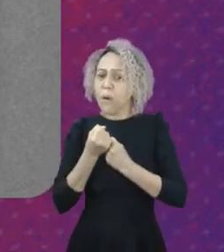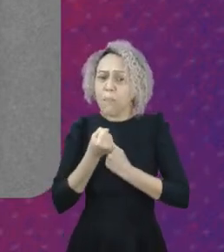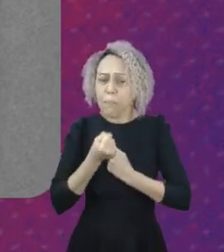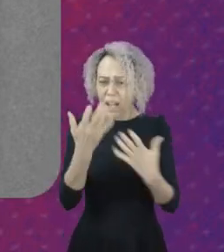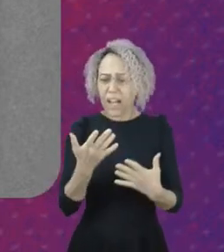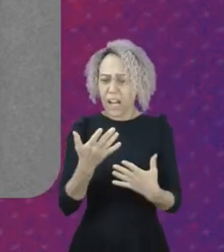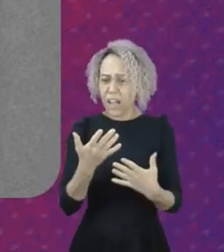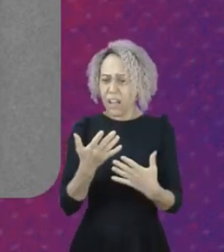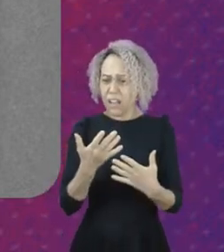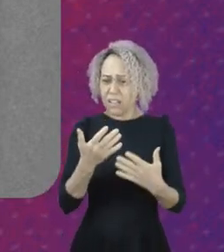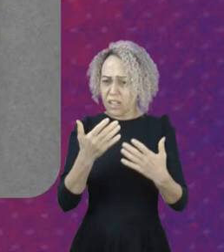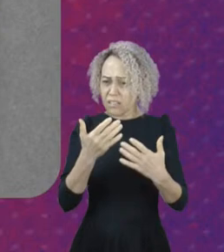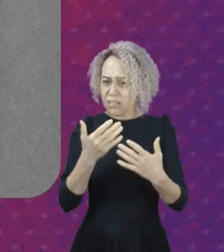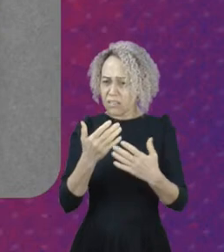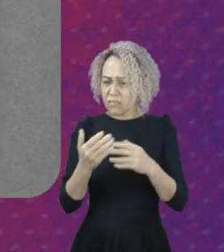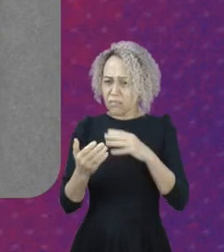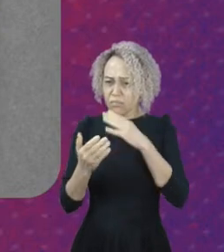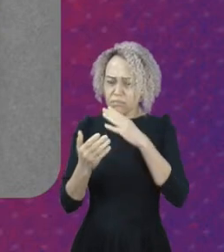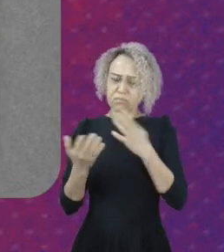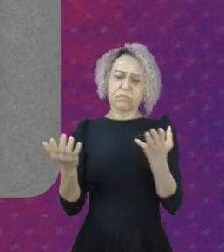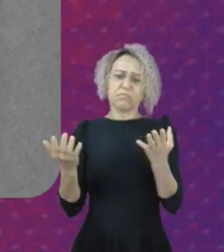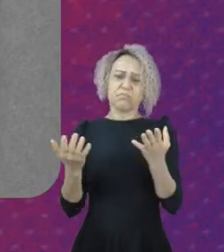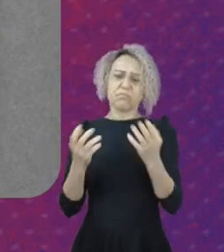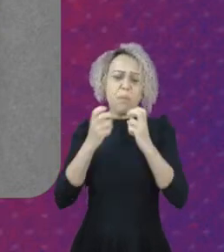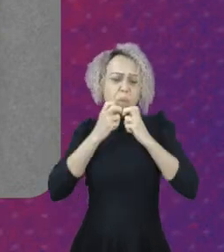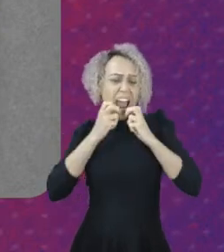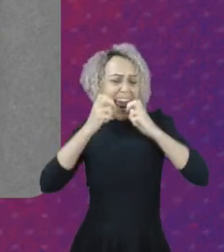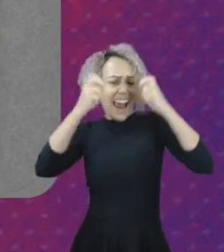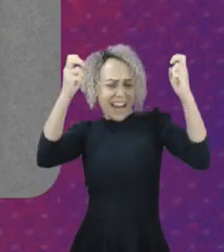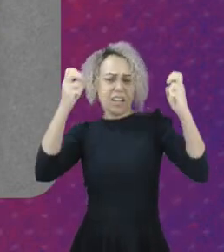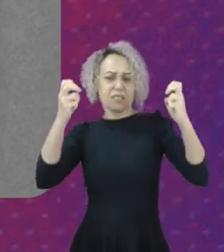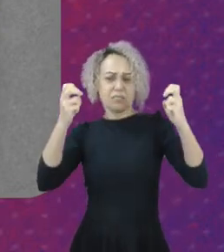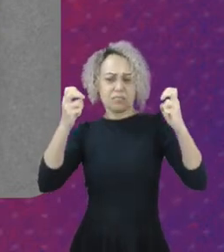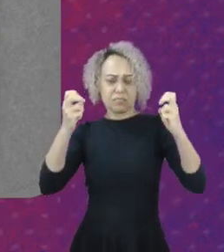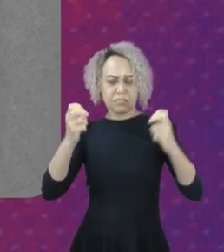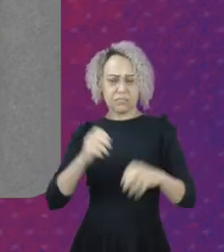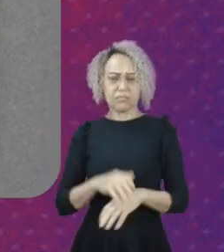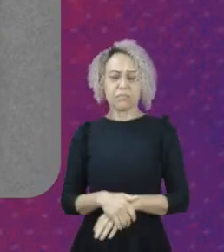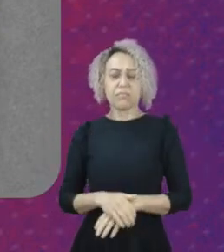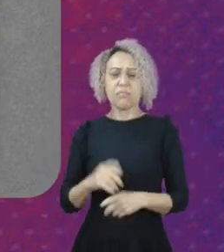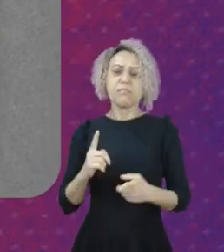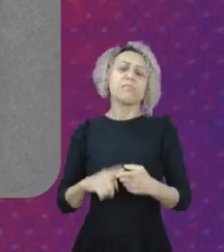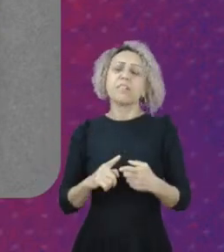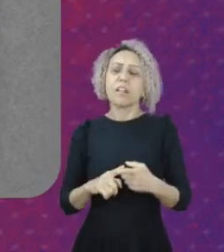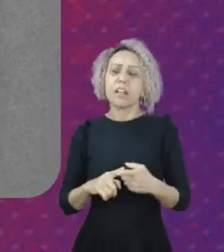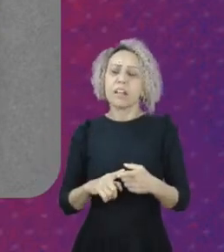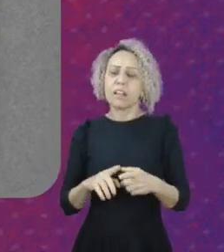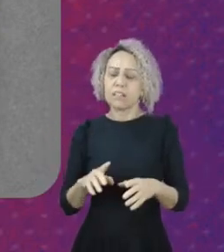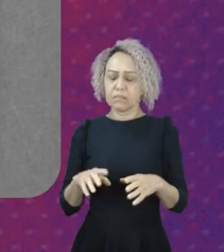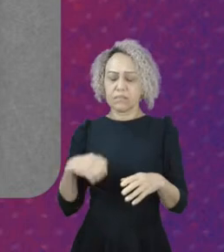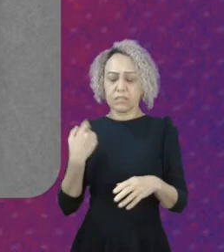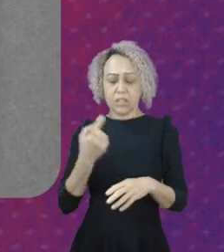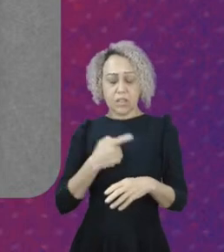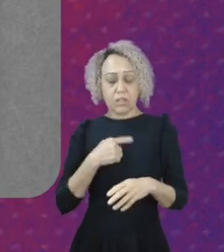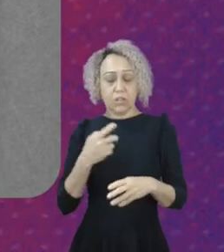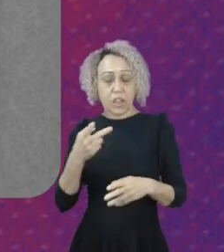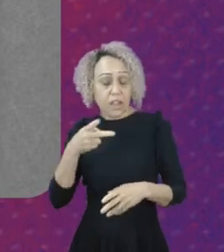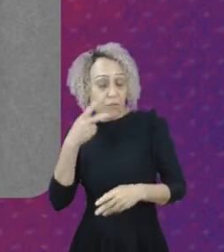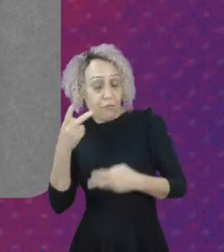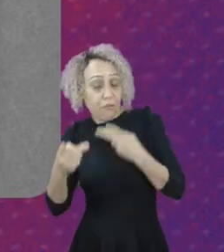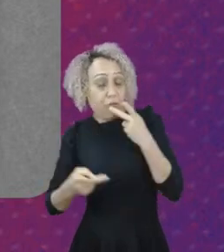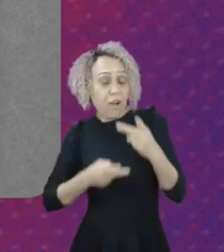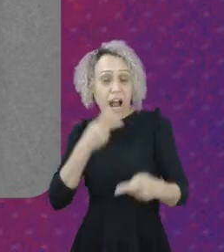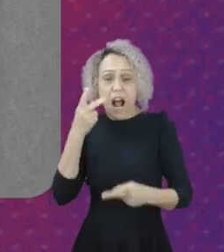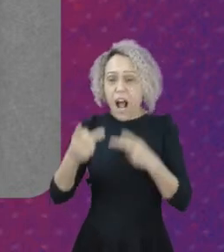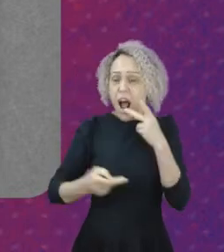silêncio virá de forma pacífica. Geralmente ele vai justamente balançar, né, bagunçar